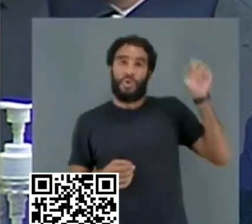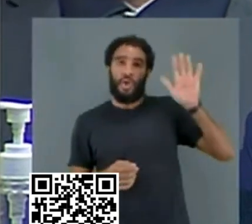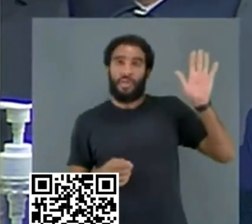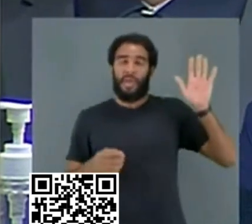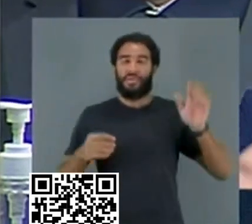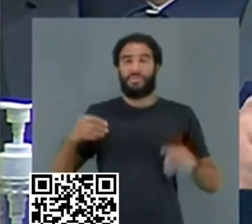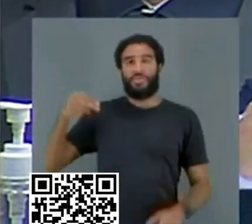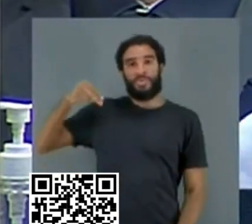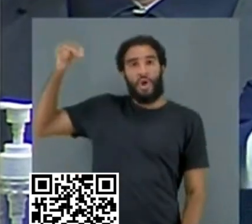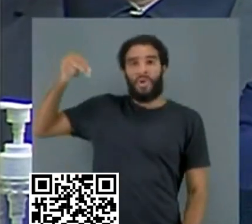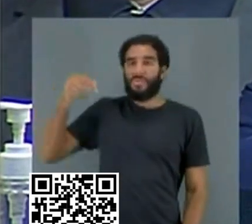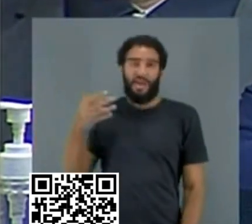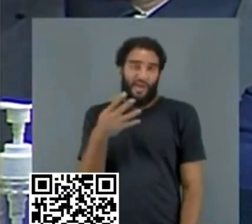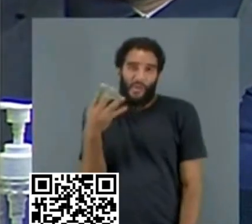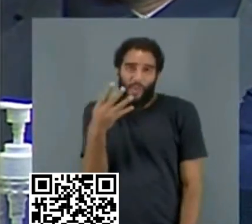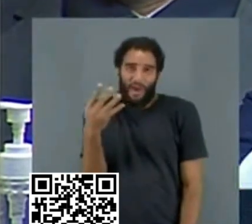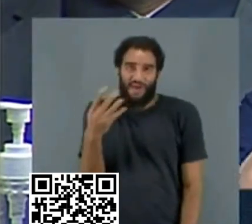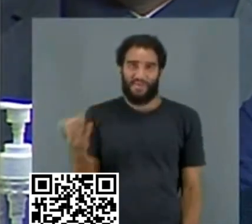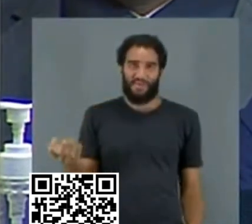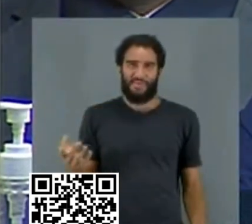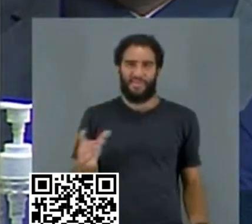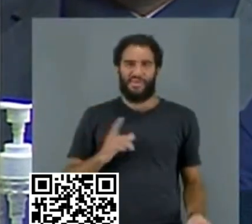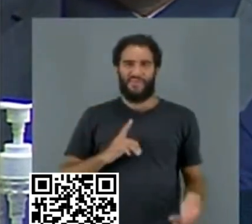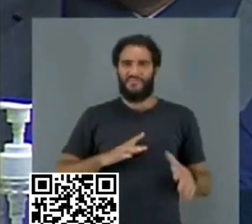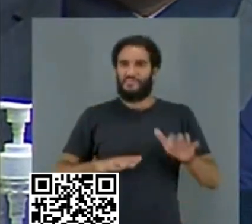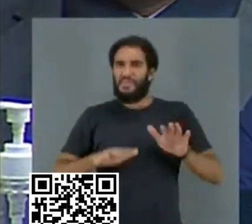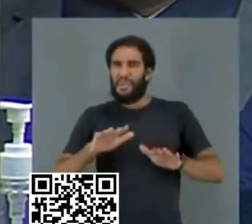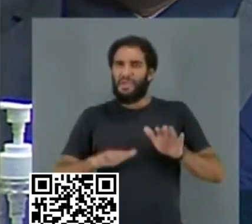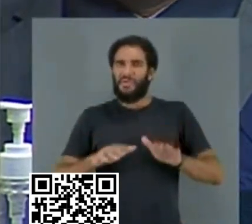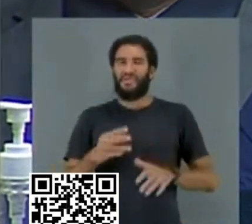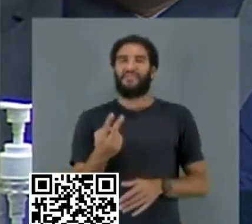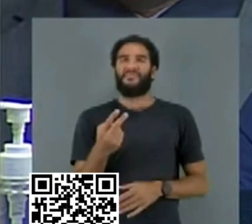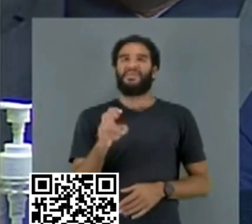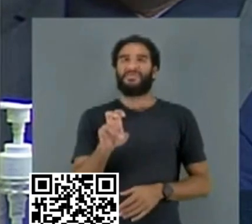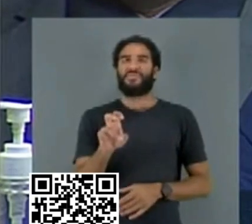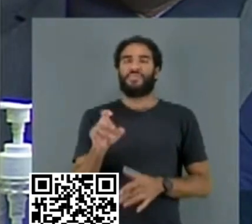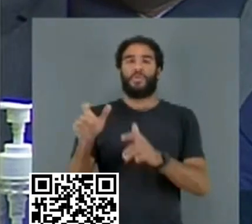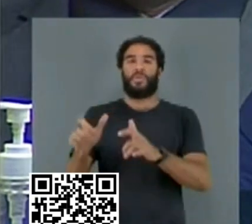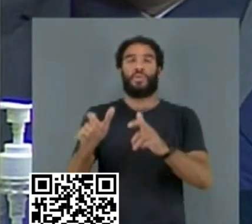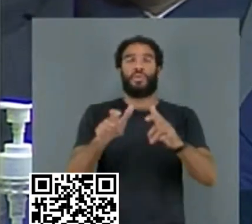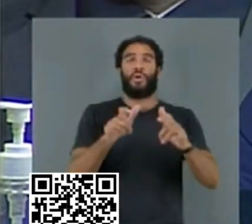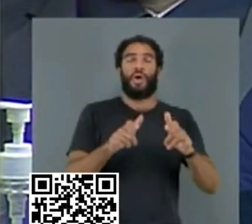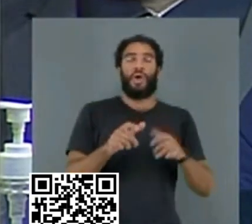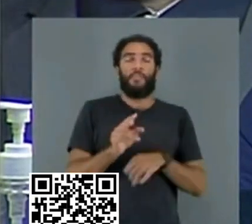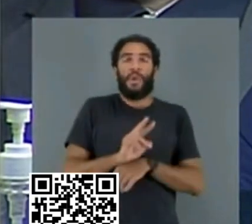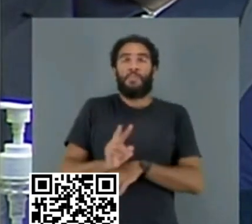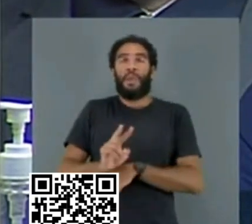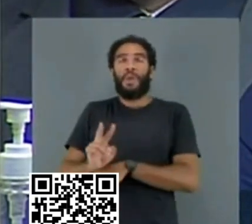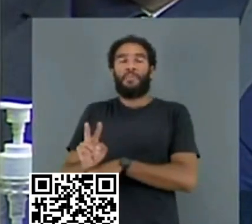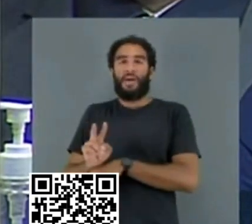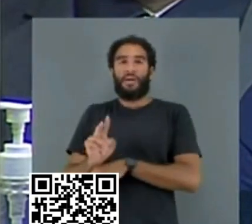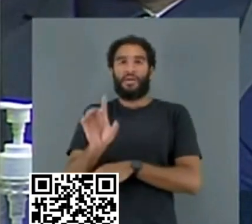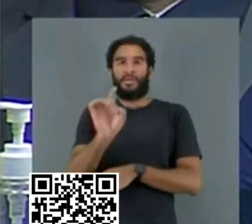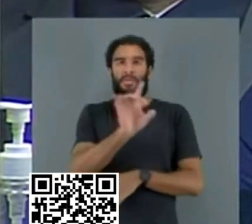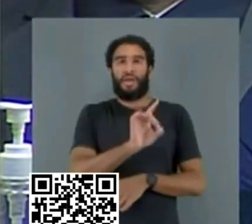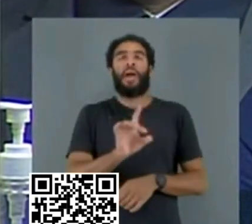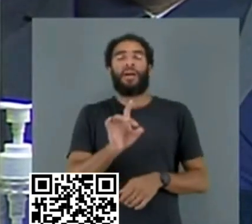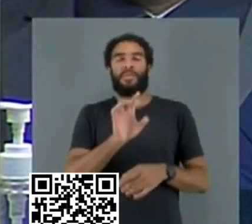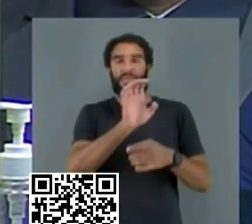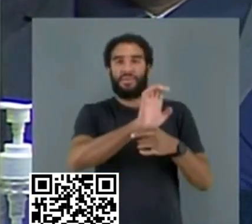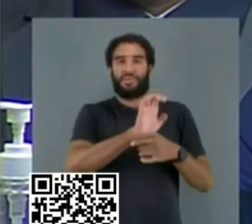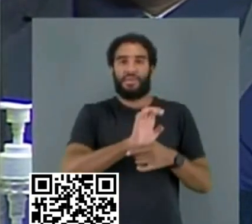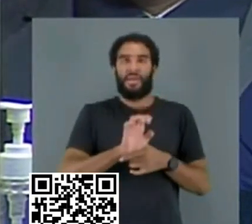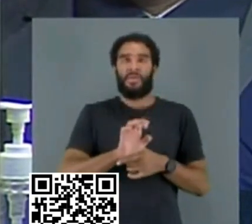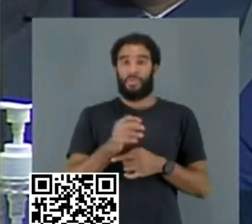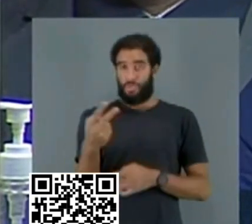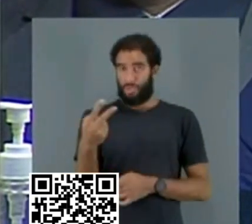posição. Nós tivemos, em média, 25 locais de fiscalização por estado no Nordeste no segundo